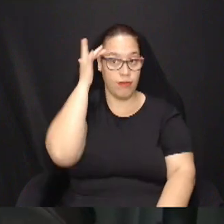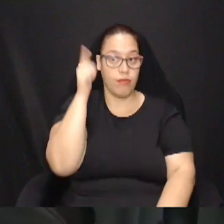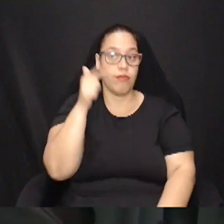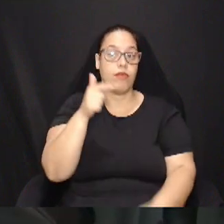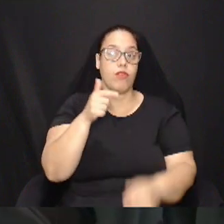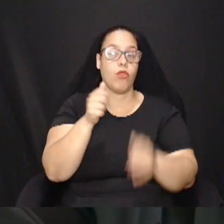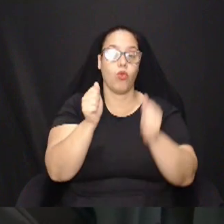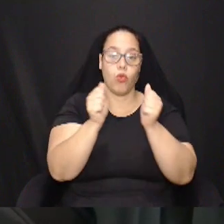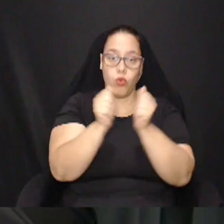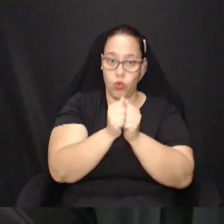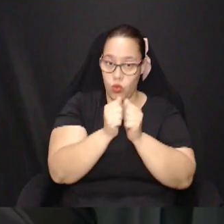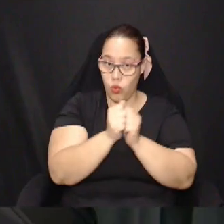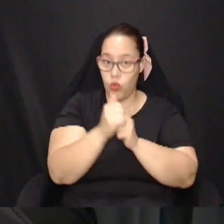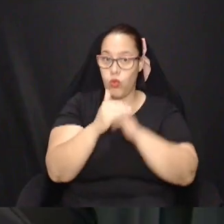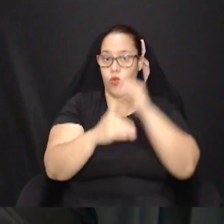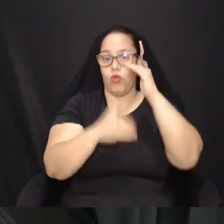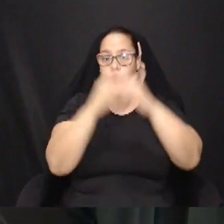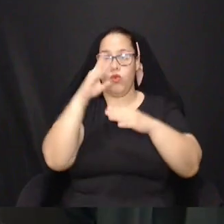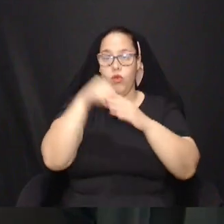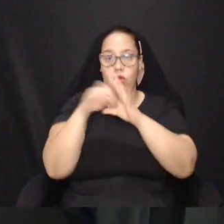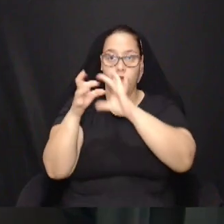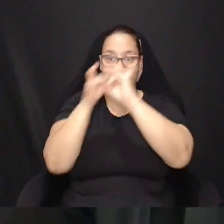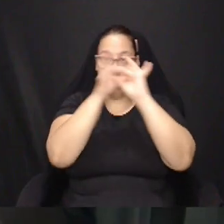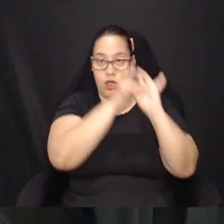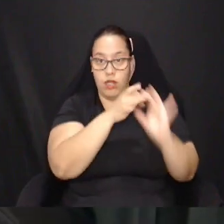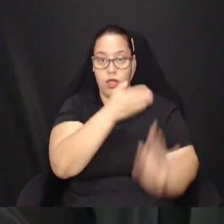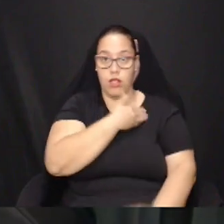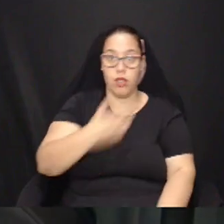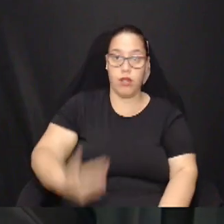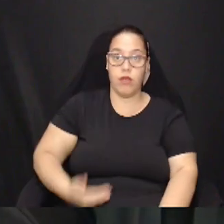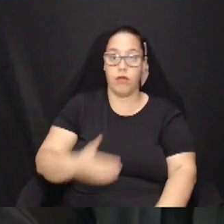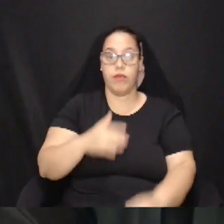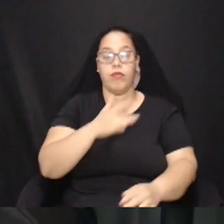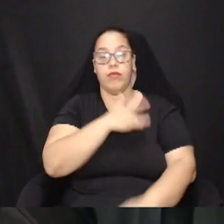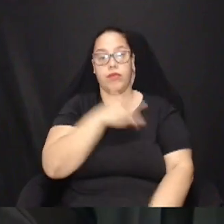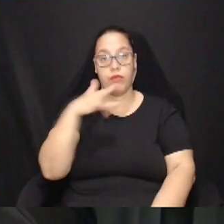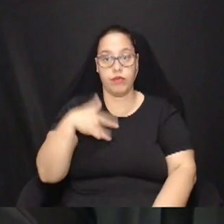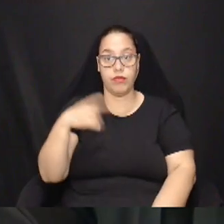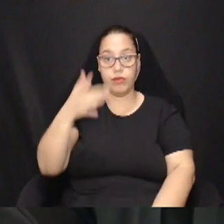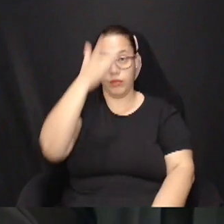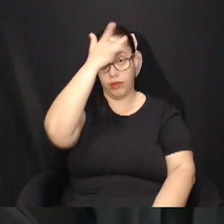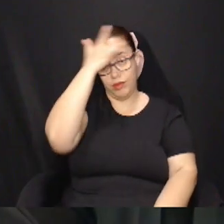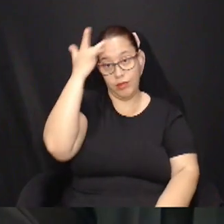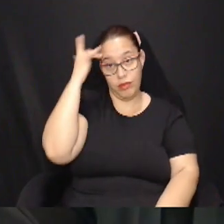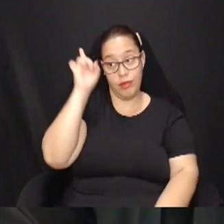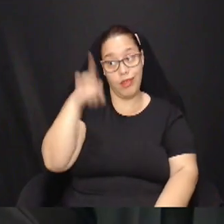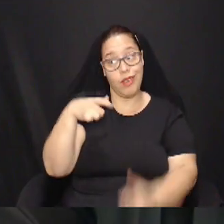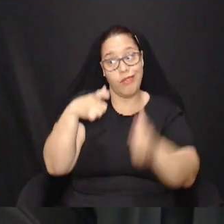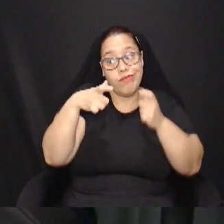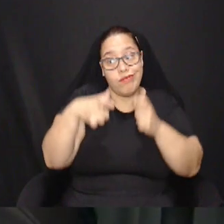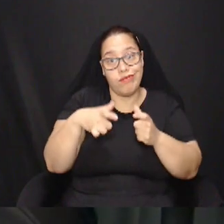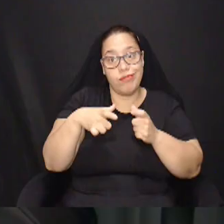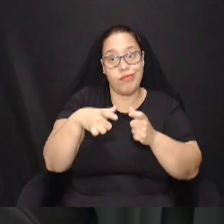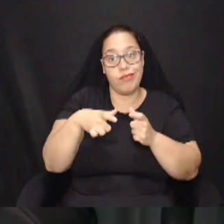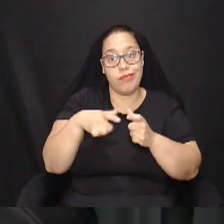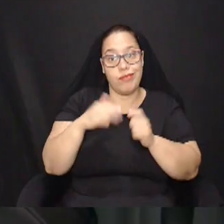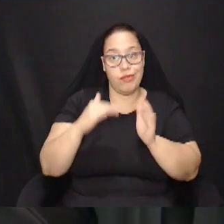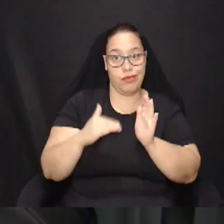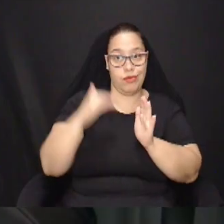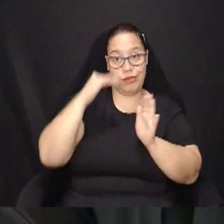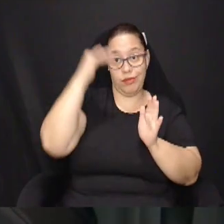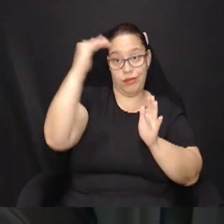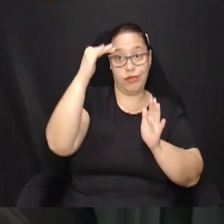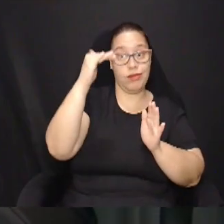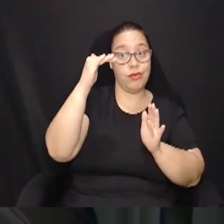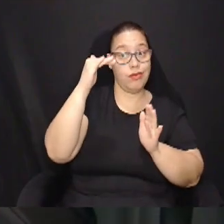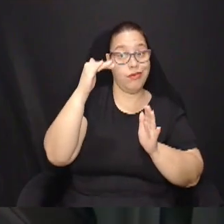pessoas dentro do contexto da saúde pública? A gente sabe que a saúde mental ainda é um lugar muito mais hierarquizado, um lugar ainda em que a